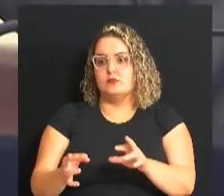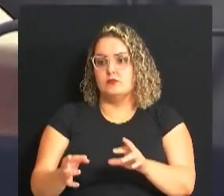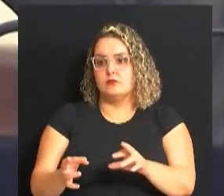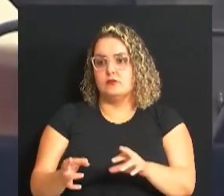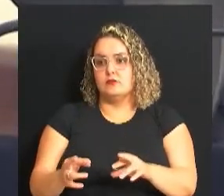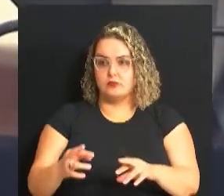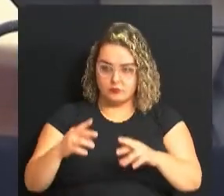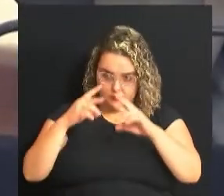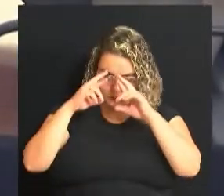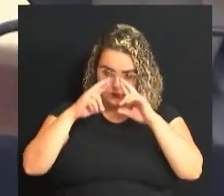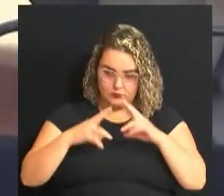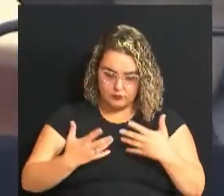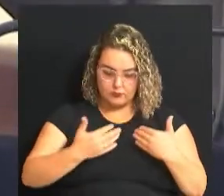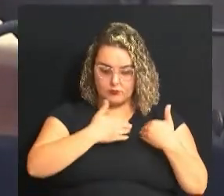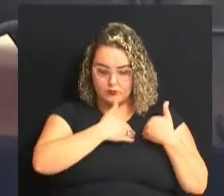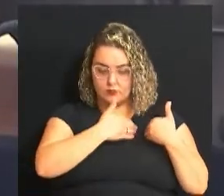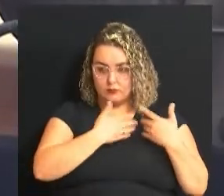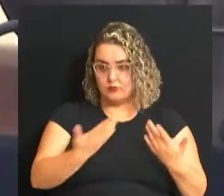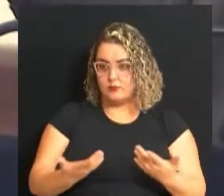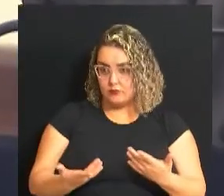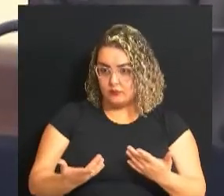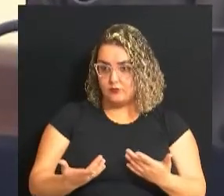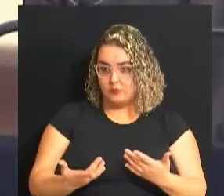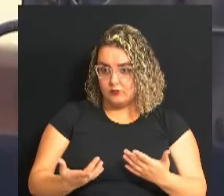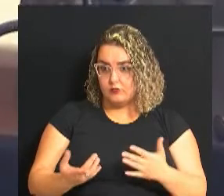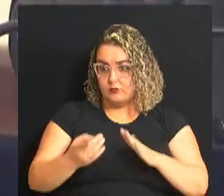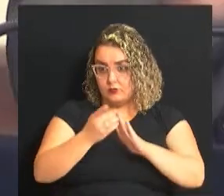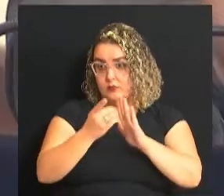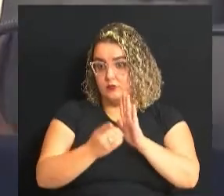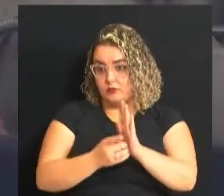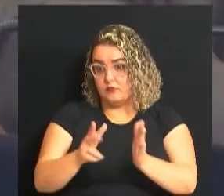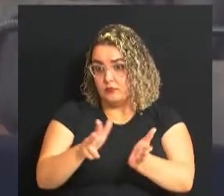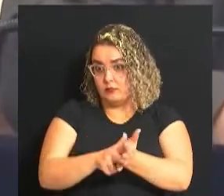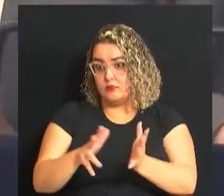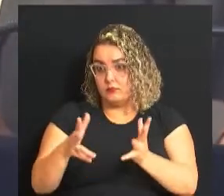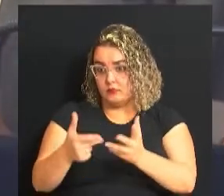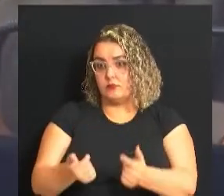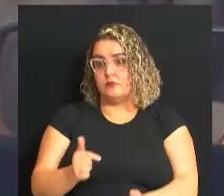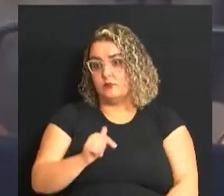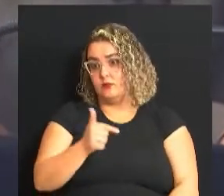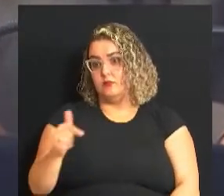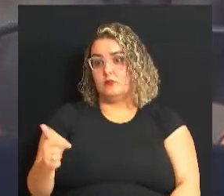do decreto, que é o decreto que vai praticamente regulamentar tudo, sem ter